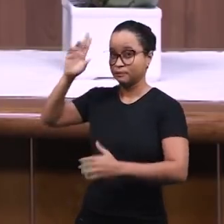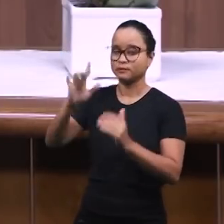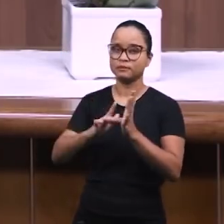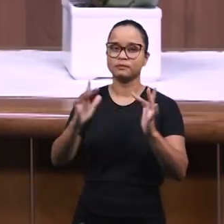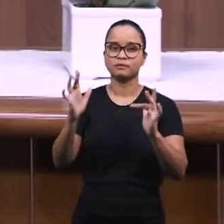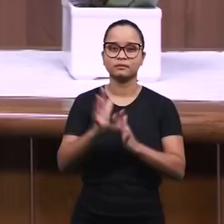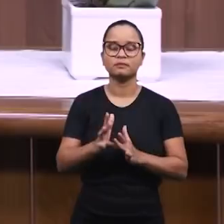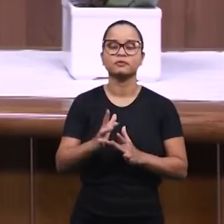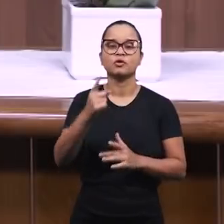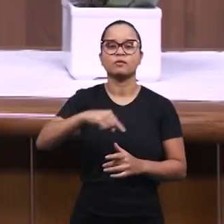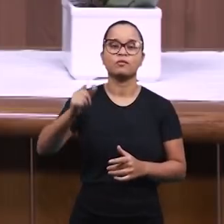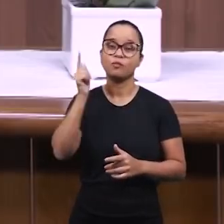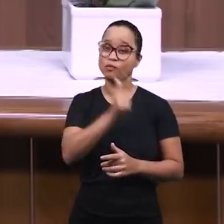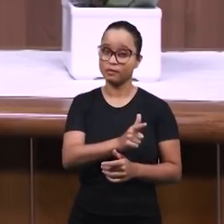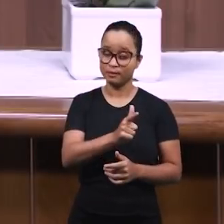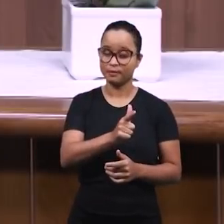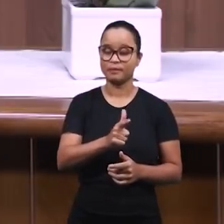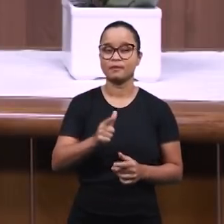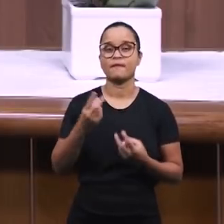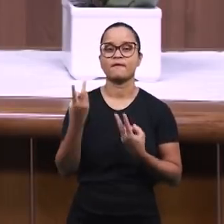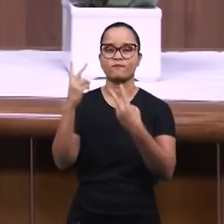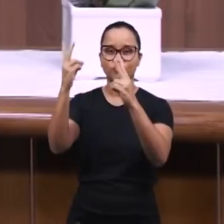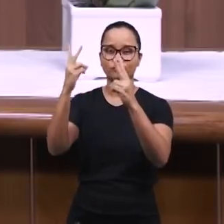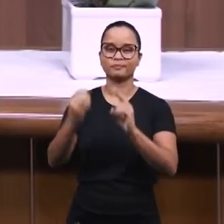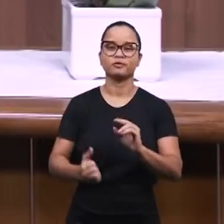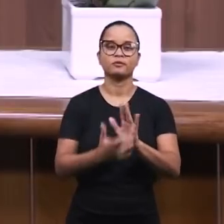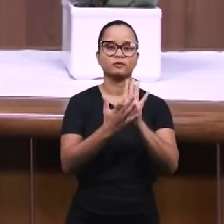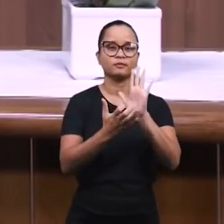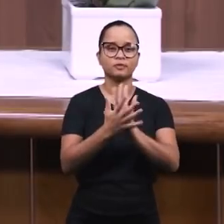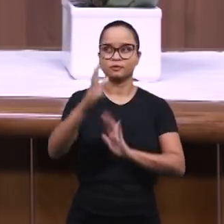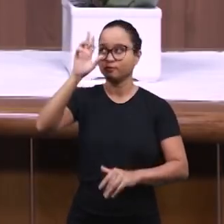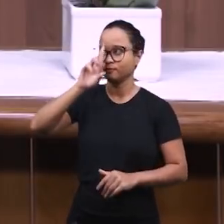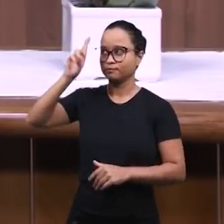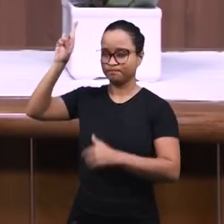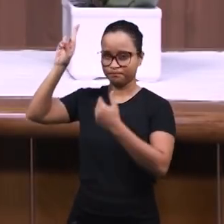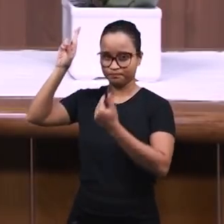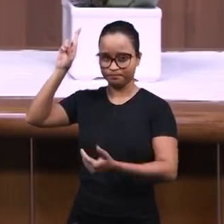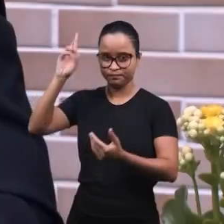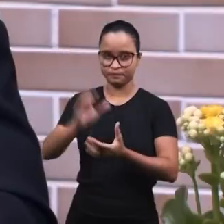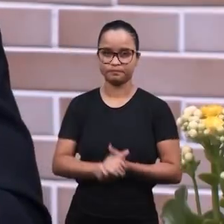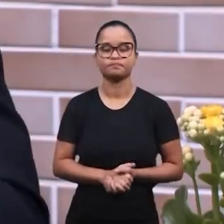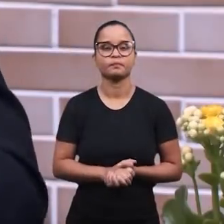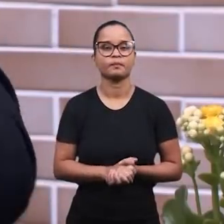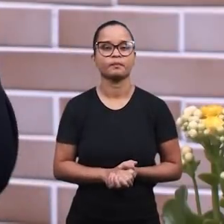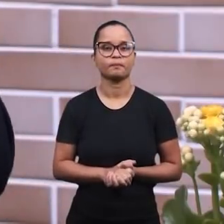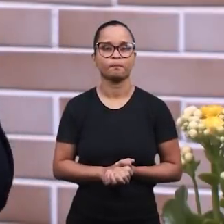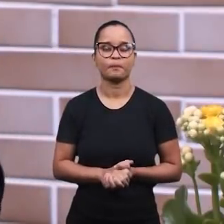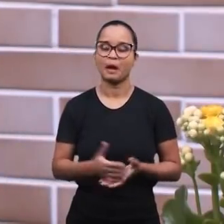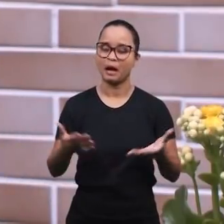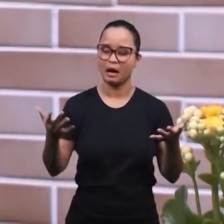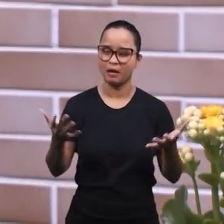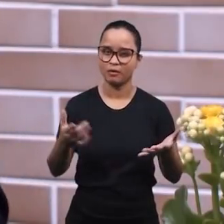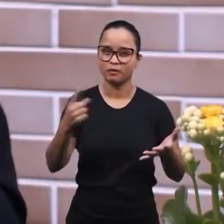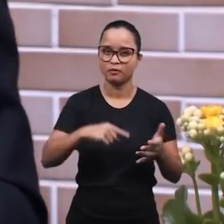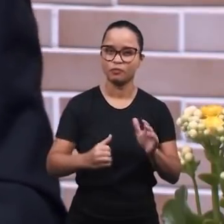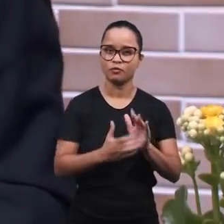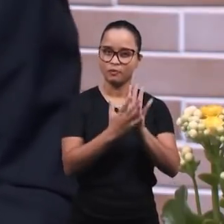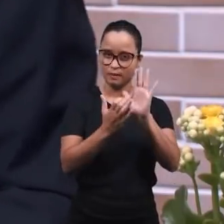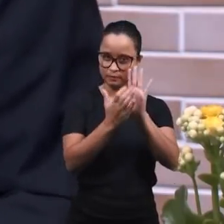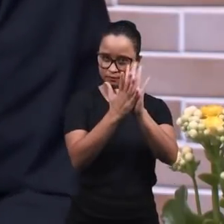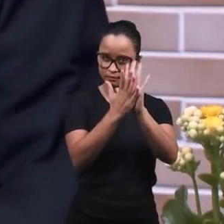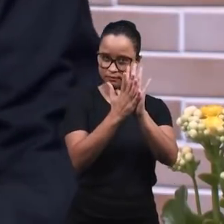presença nos faz alcançar a vitória. Louvado seja o nome do Senhor. Agora nós vamos cantar um